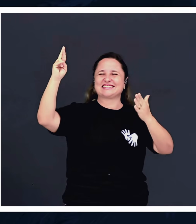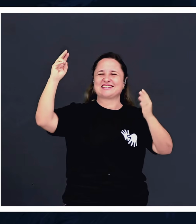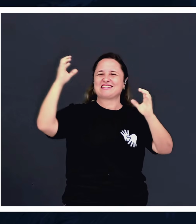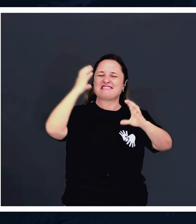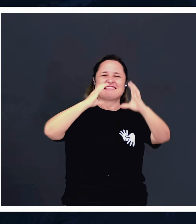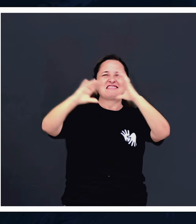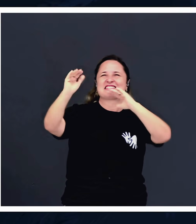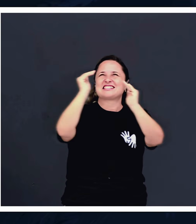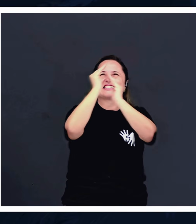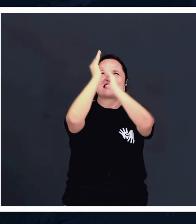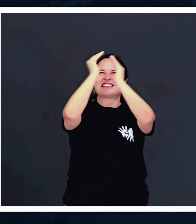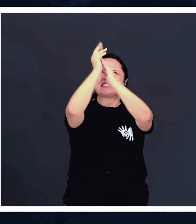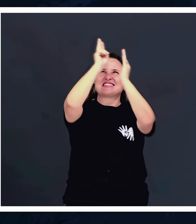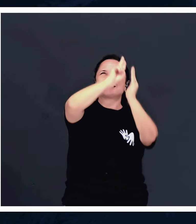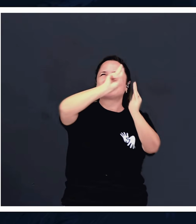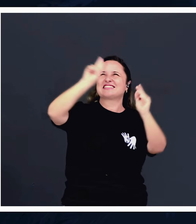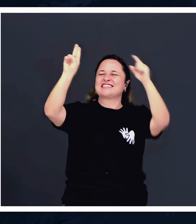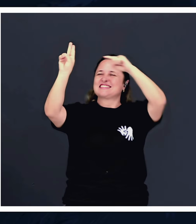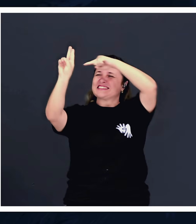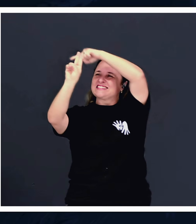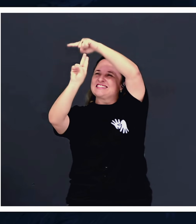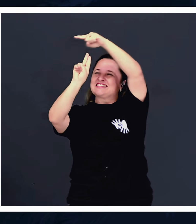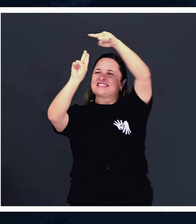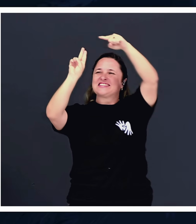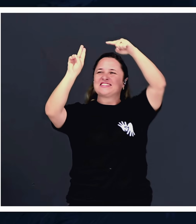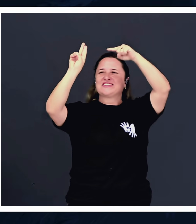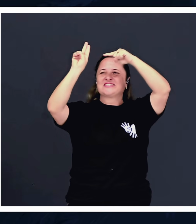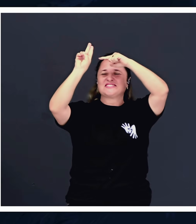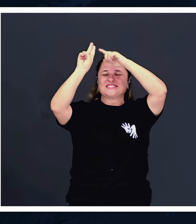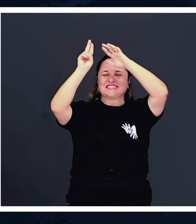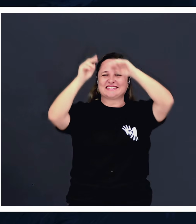louvores a esse santo nome. Louvado seja o nome do Senhor.